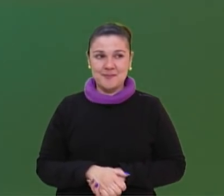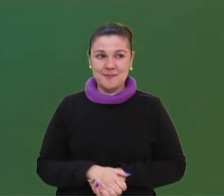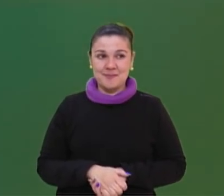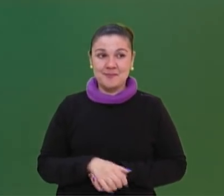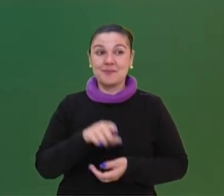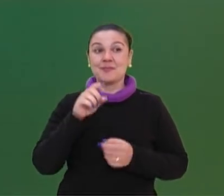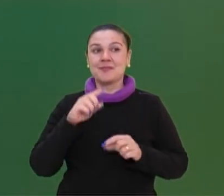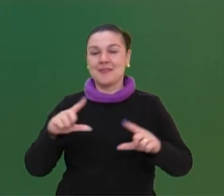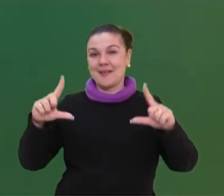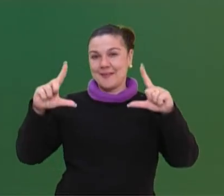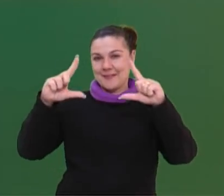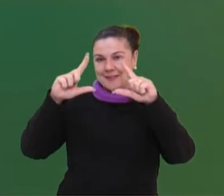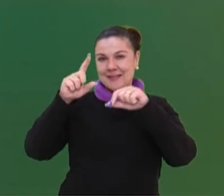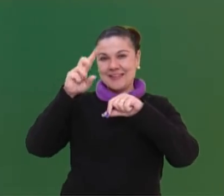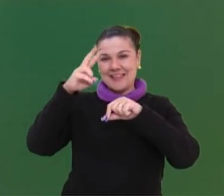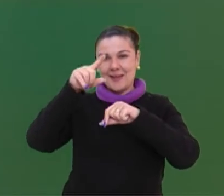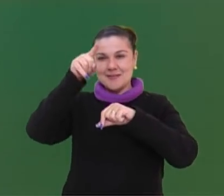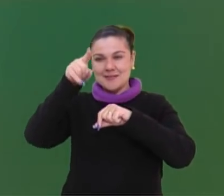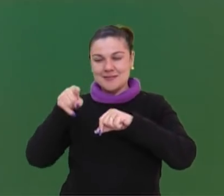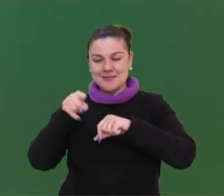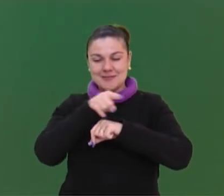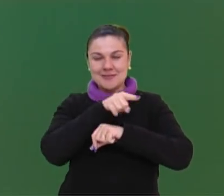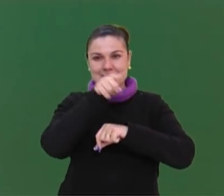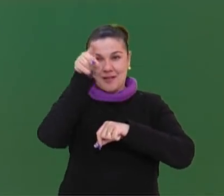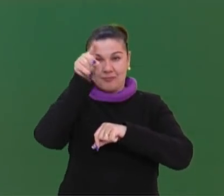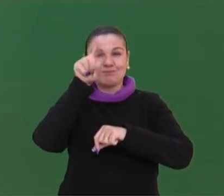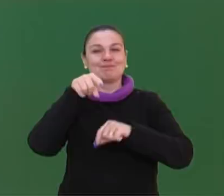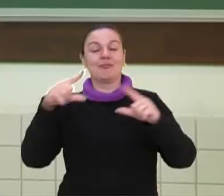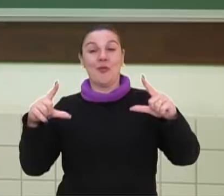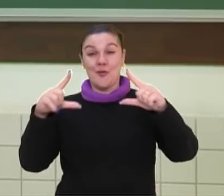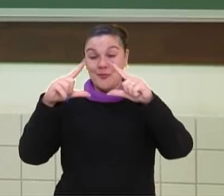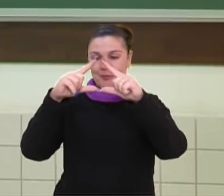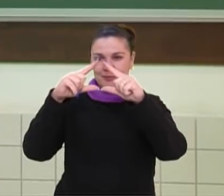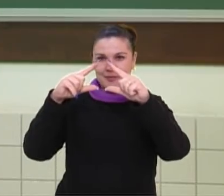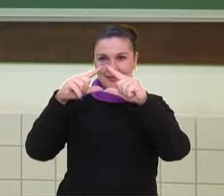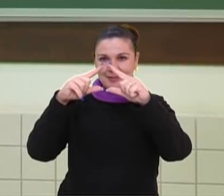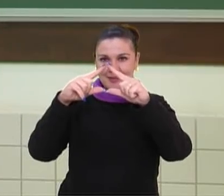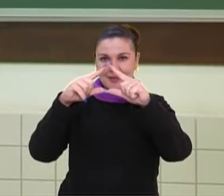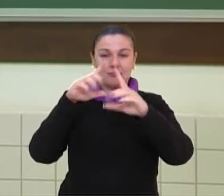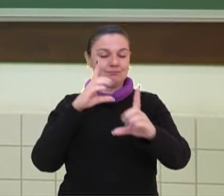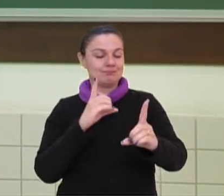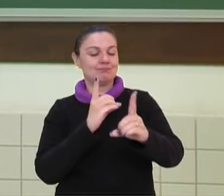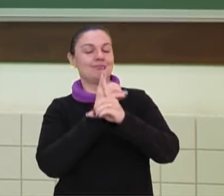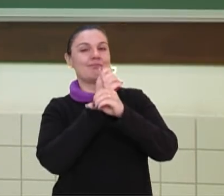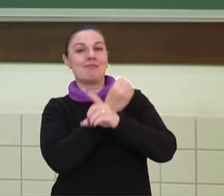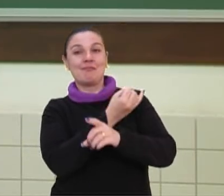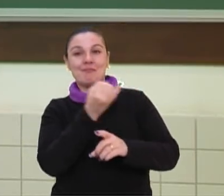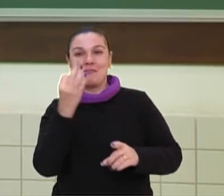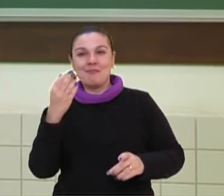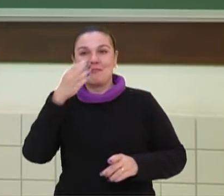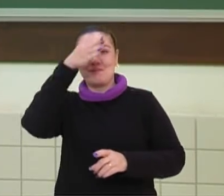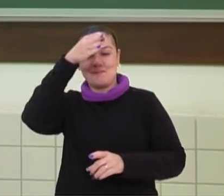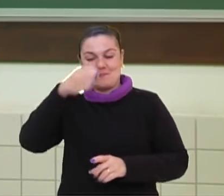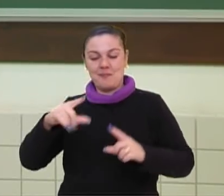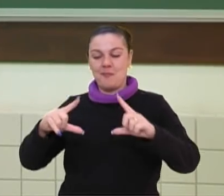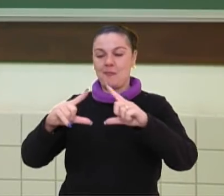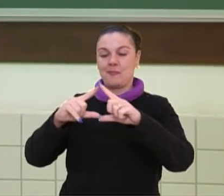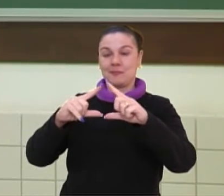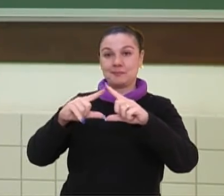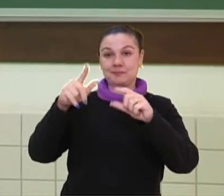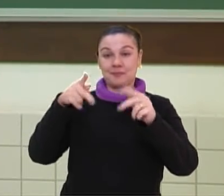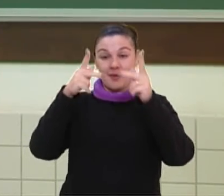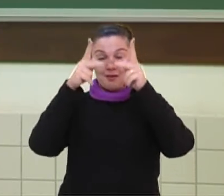é o polígono, 3 lados, isso mesmo, é o triângulo, né? Então, achamos a quantidade de lados desse